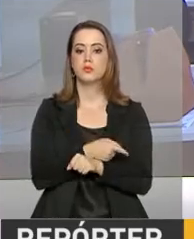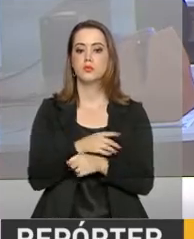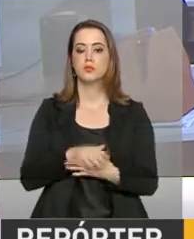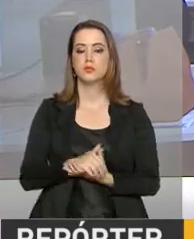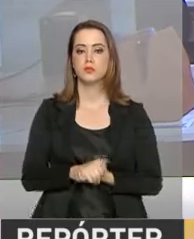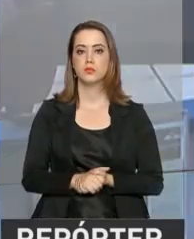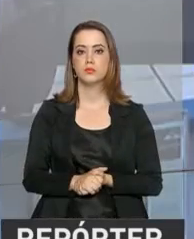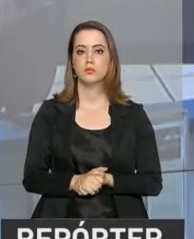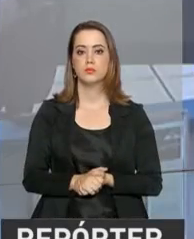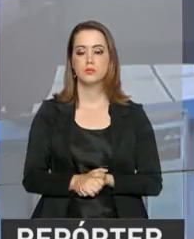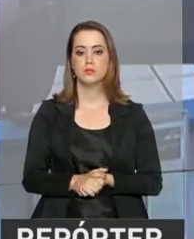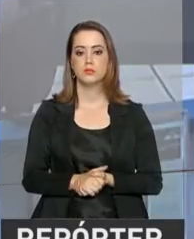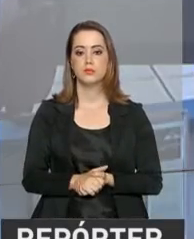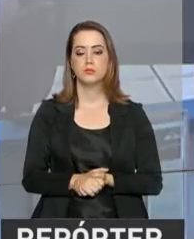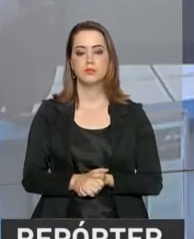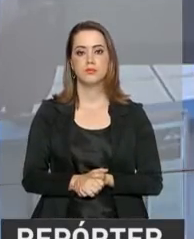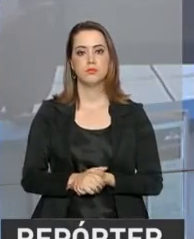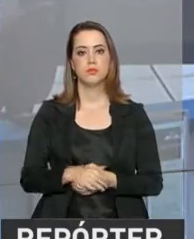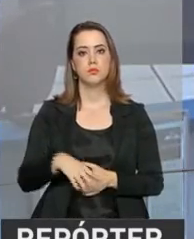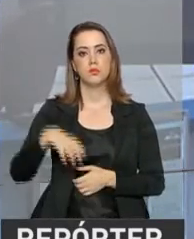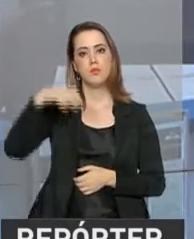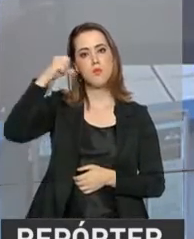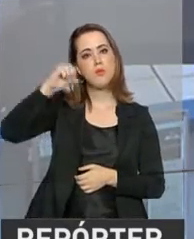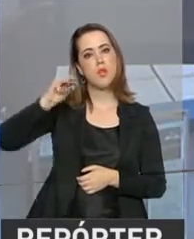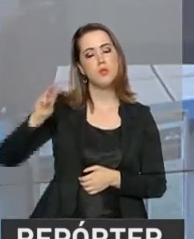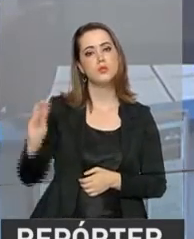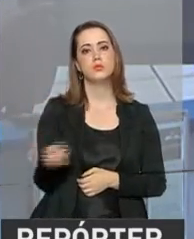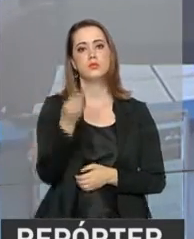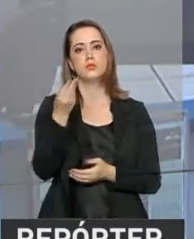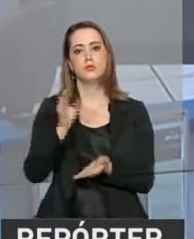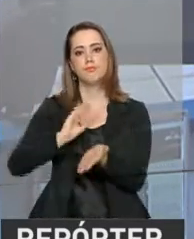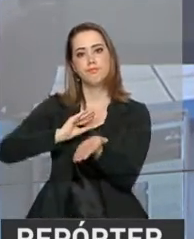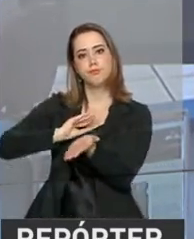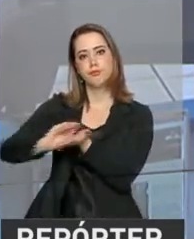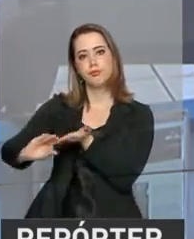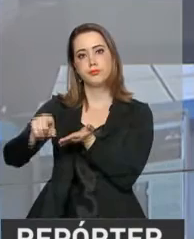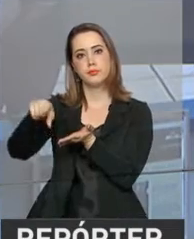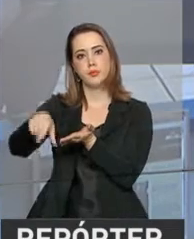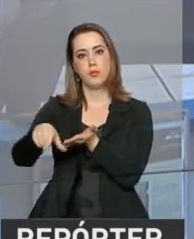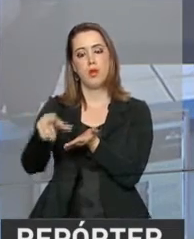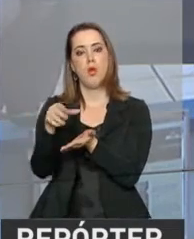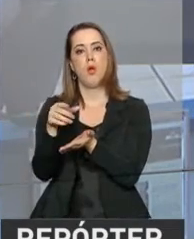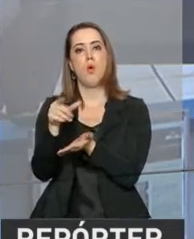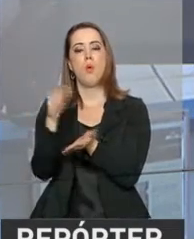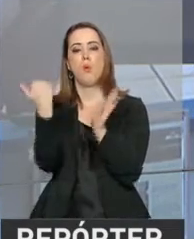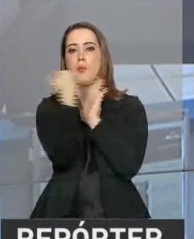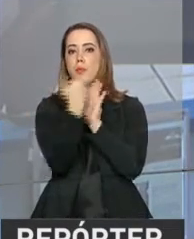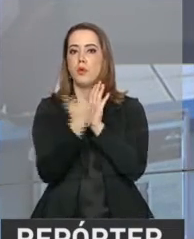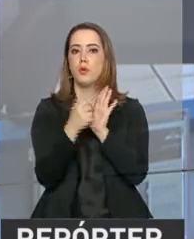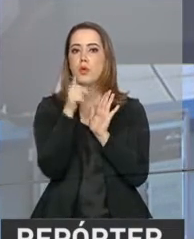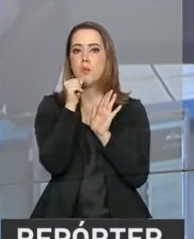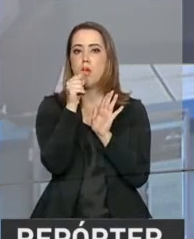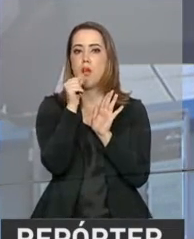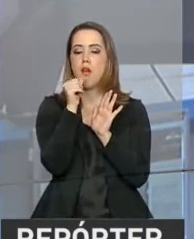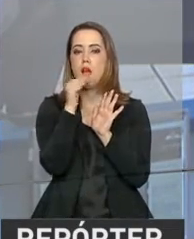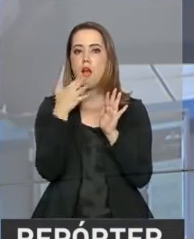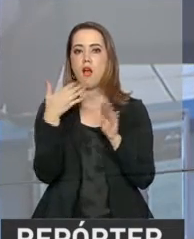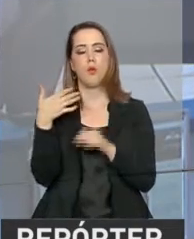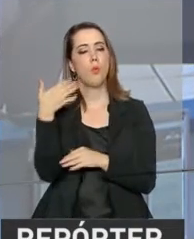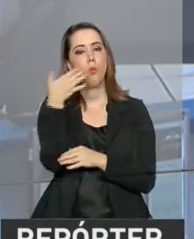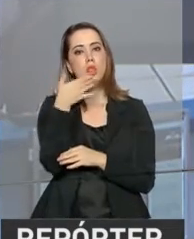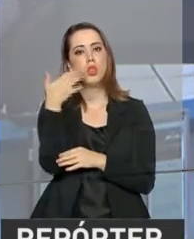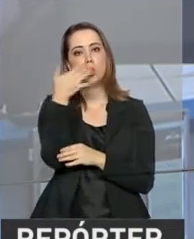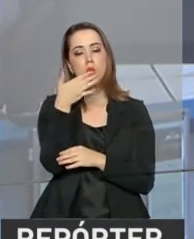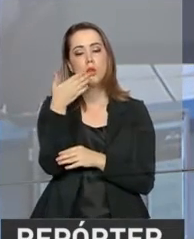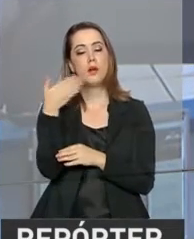sua tela mas 9 milhões de reais serão destinados ao programa água doce que auxilia no fornecimento de água potável a